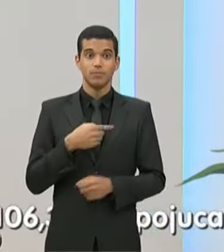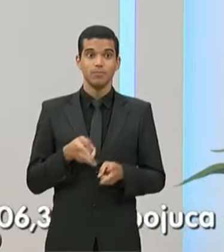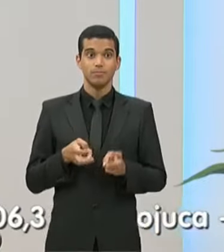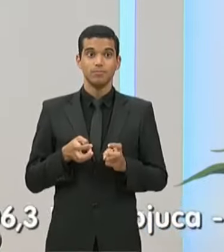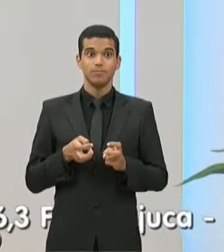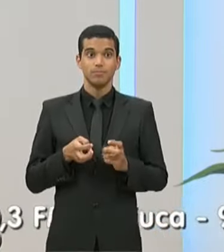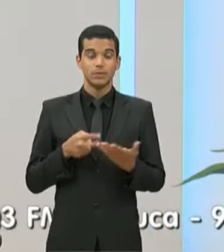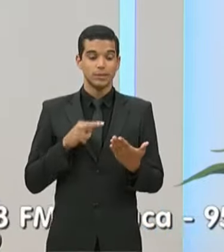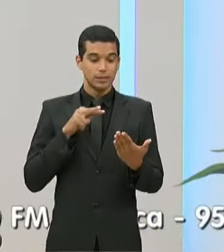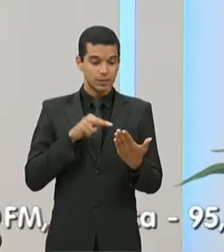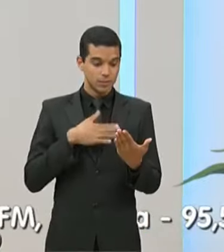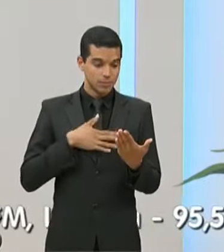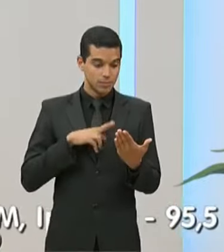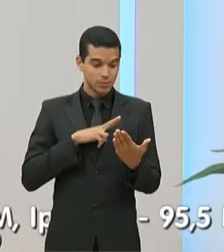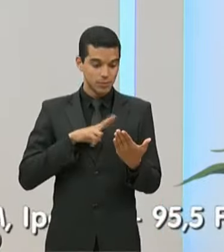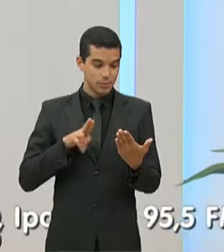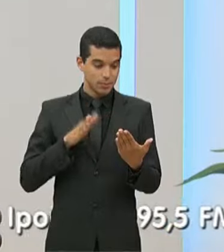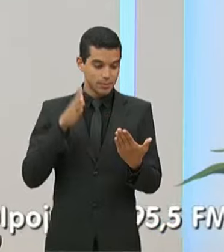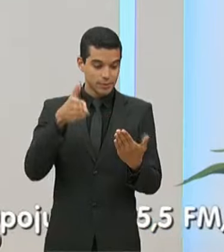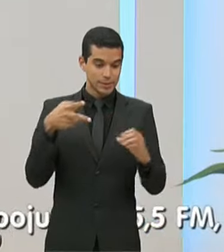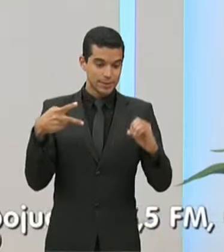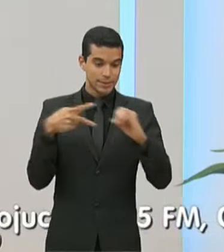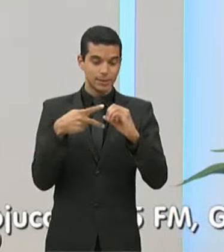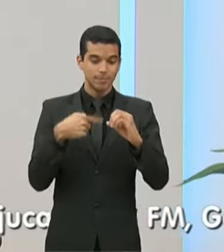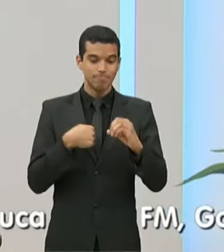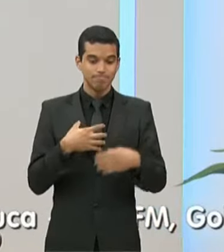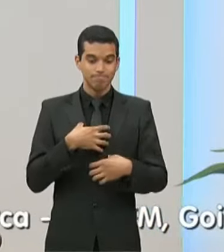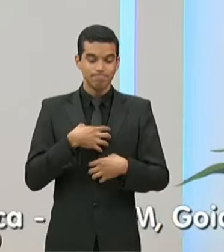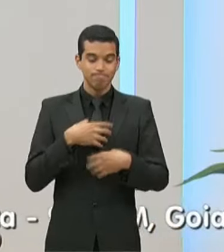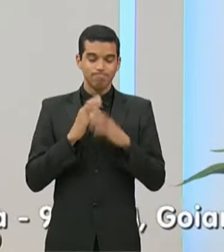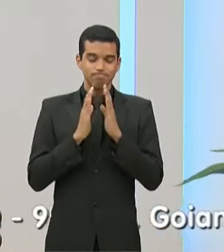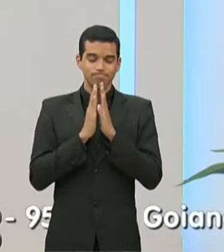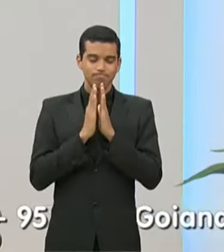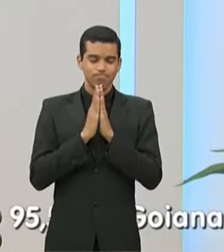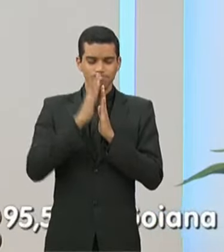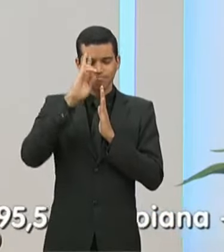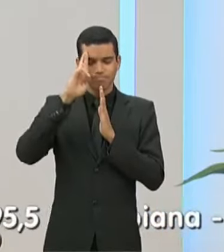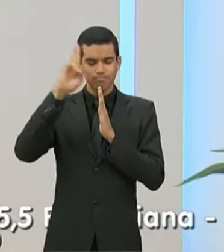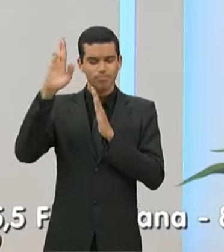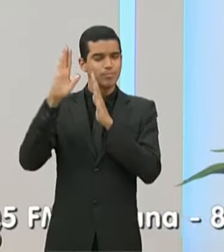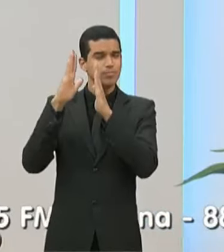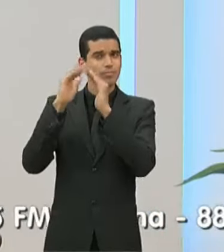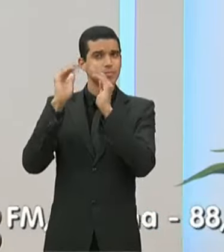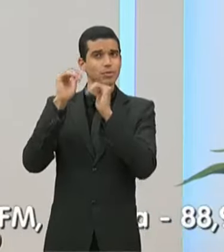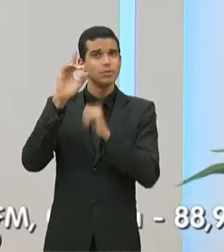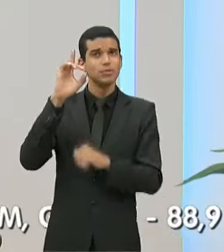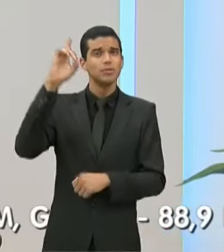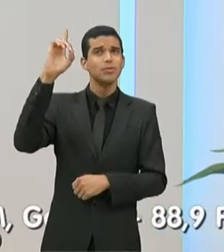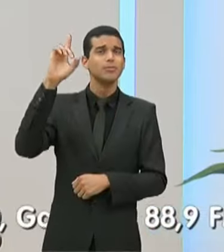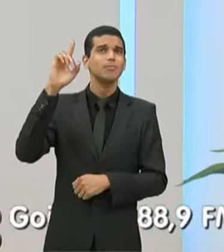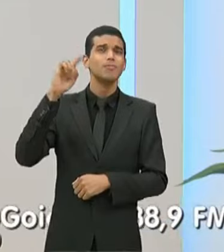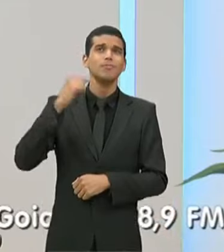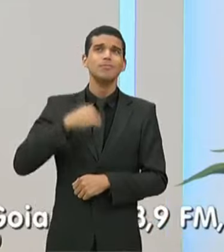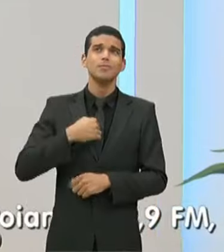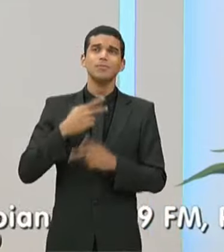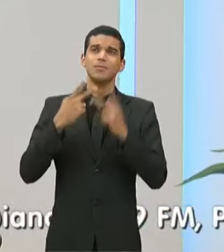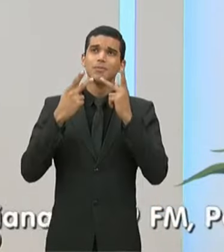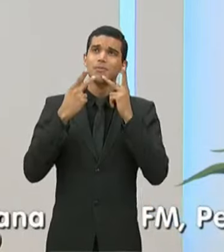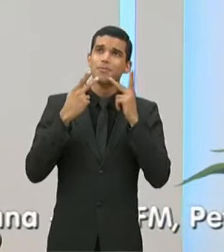percebi essa escala, li essa escala, e fiquei orando ao Senhor e pedindo a Deus qual seria